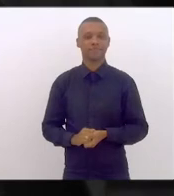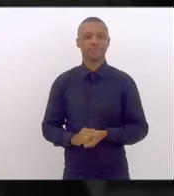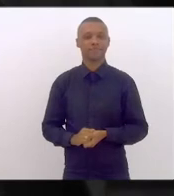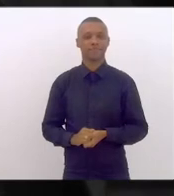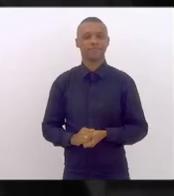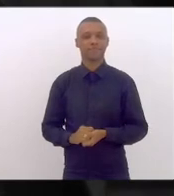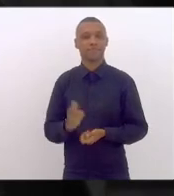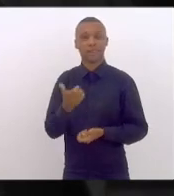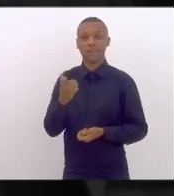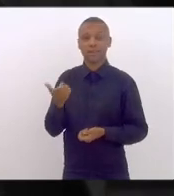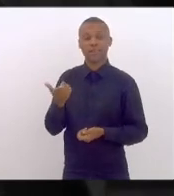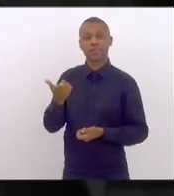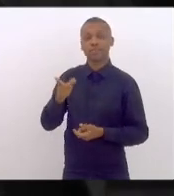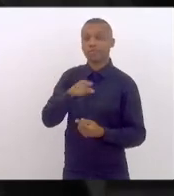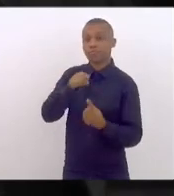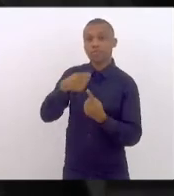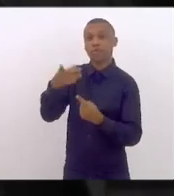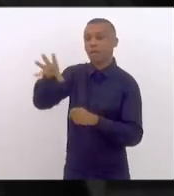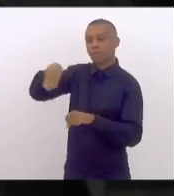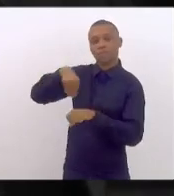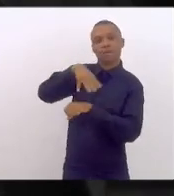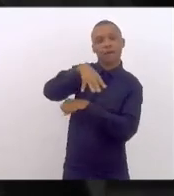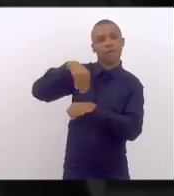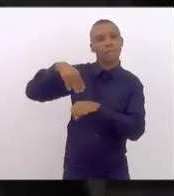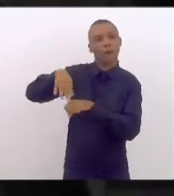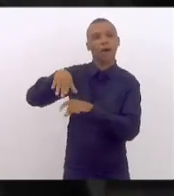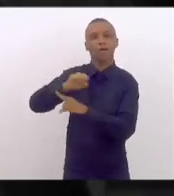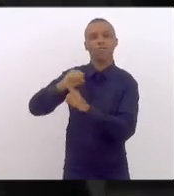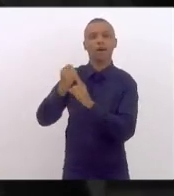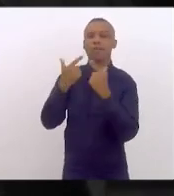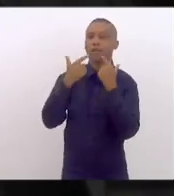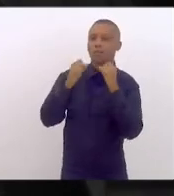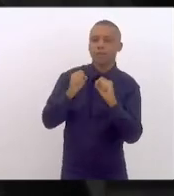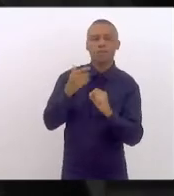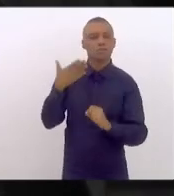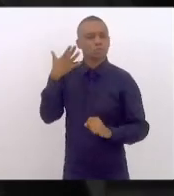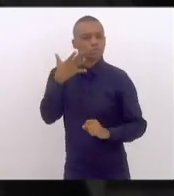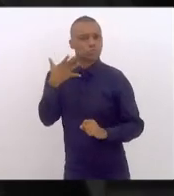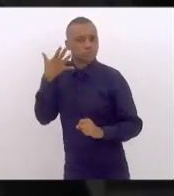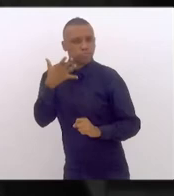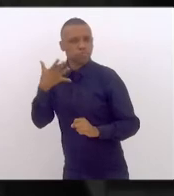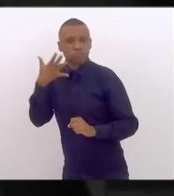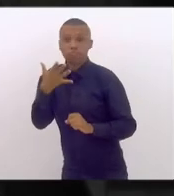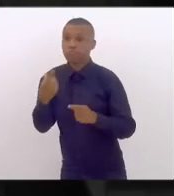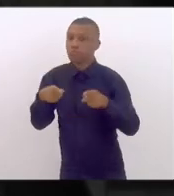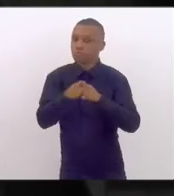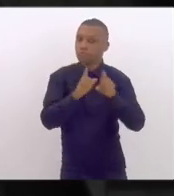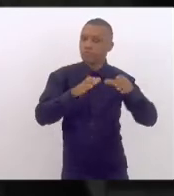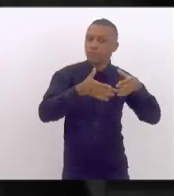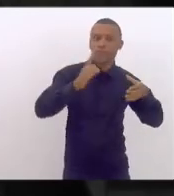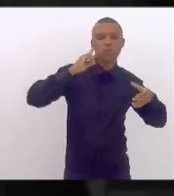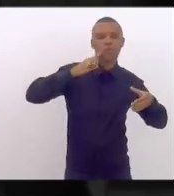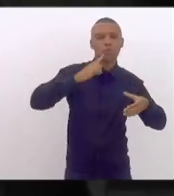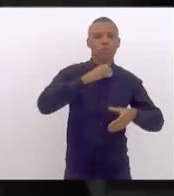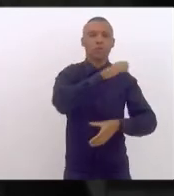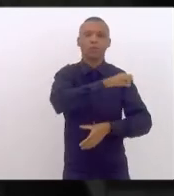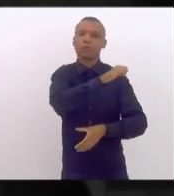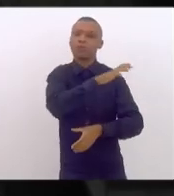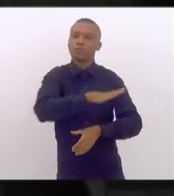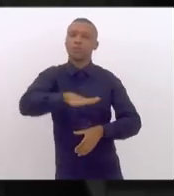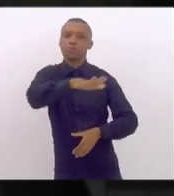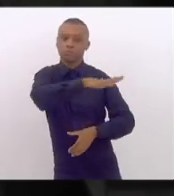sinais de libras que faz a mediação sócio linguística entre os nossos discursos e a comunidade surda do Rio de Janeiro